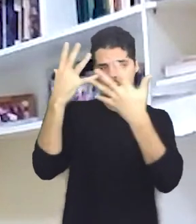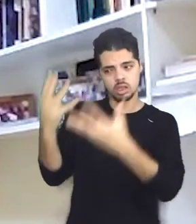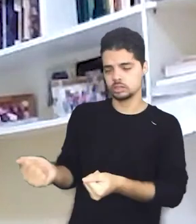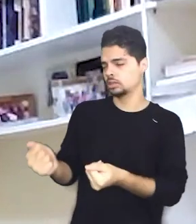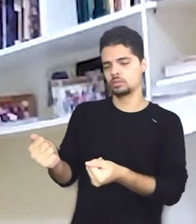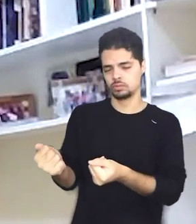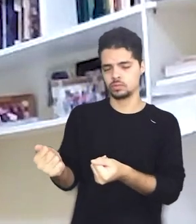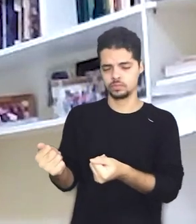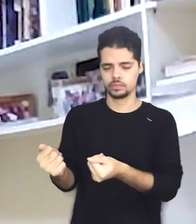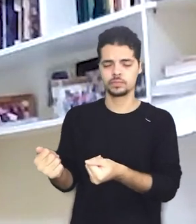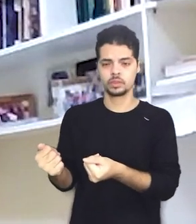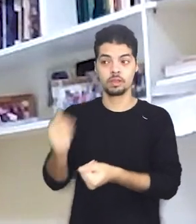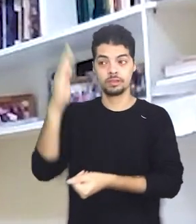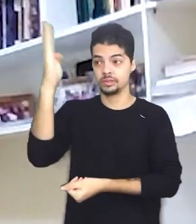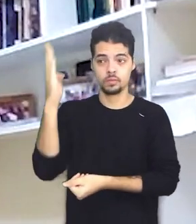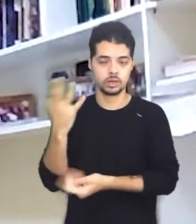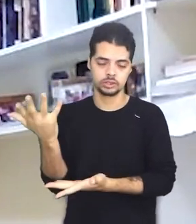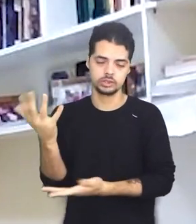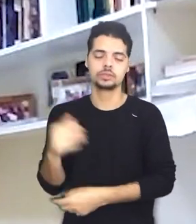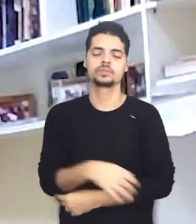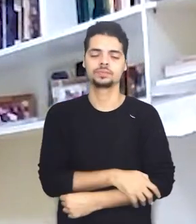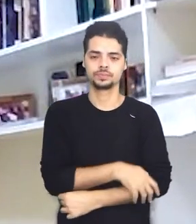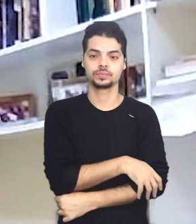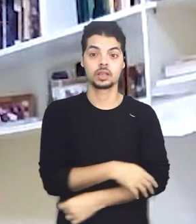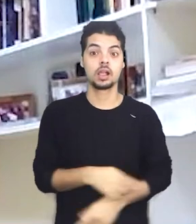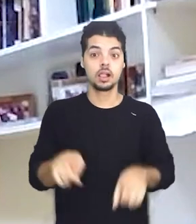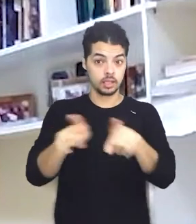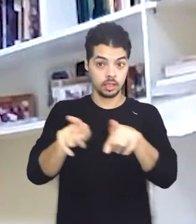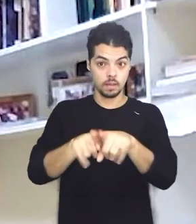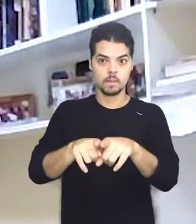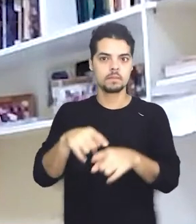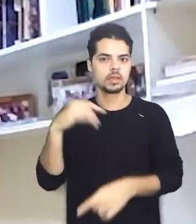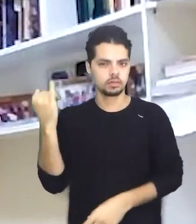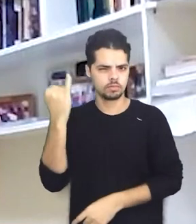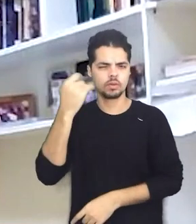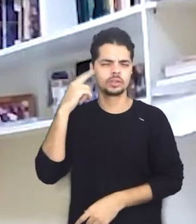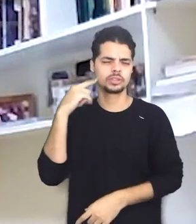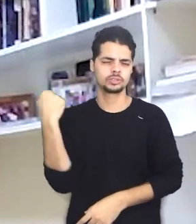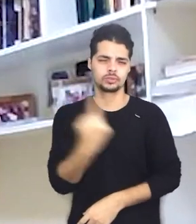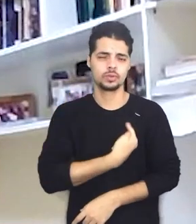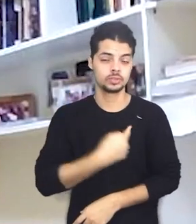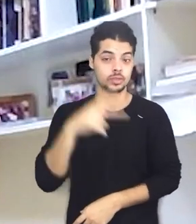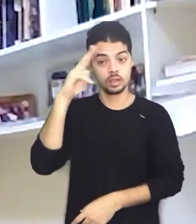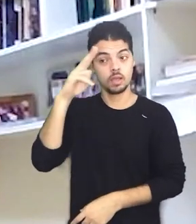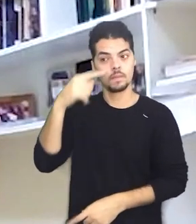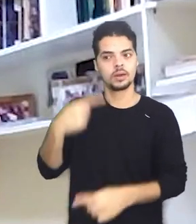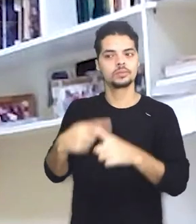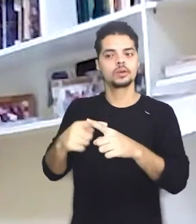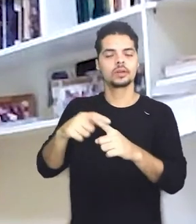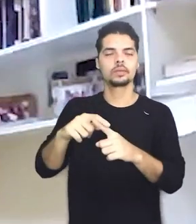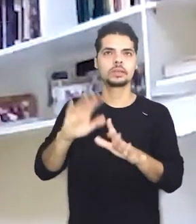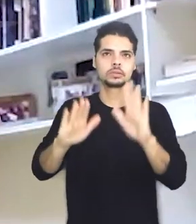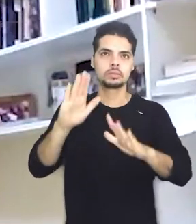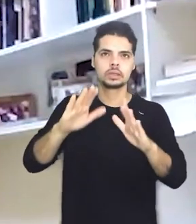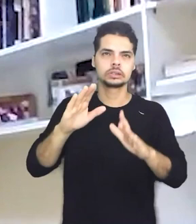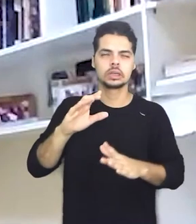nova configuração político-administrativa do que seria chamado de Brasil. Também precisamos lembrar que, pelo menos